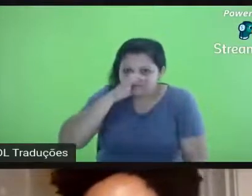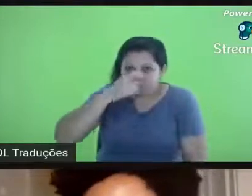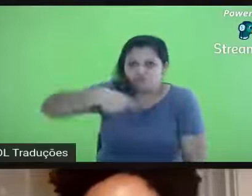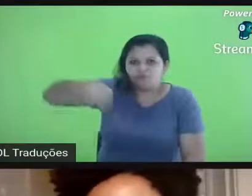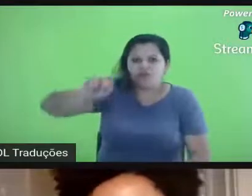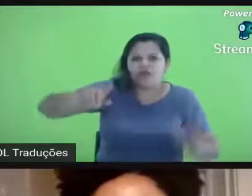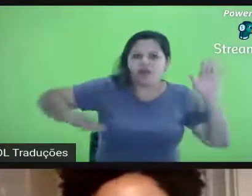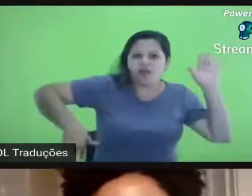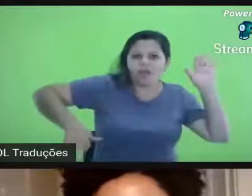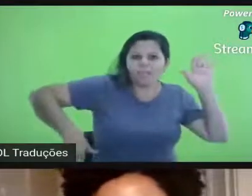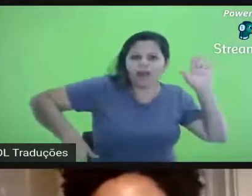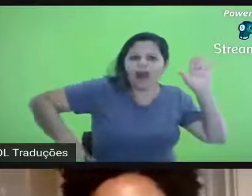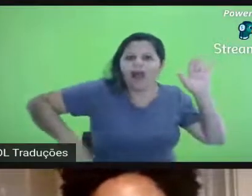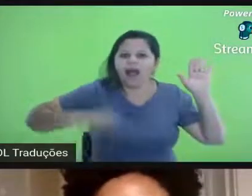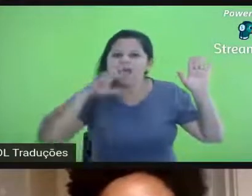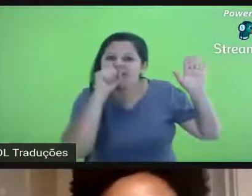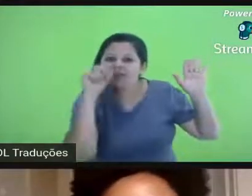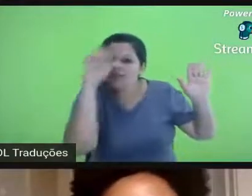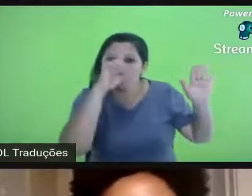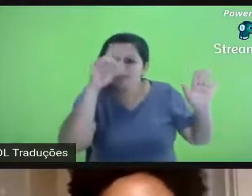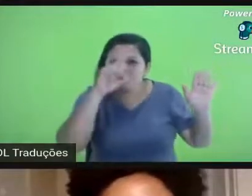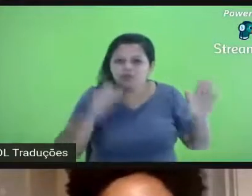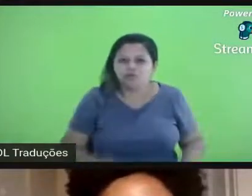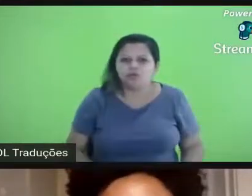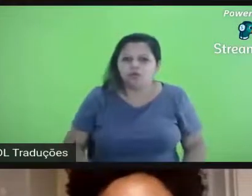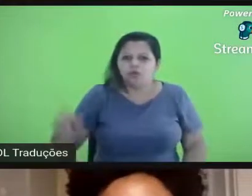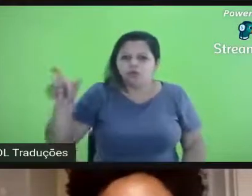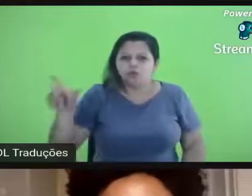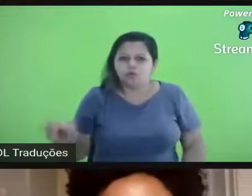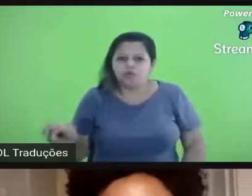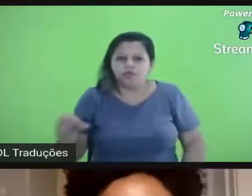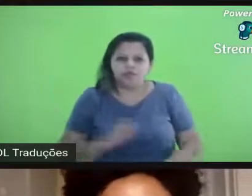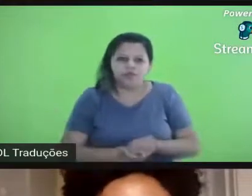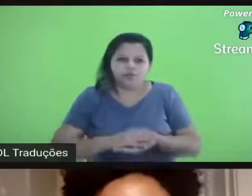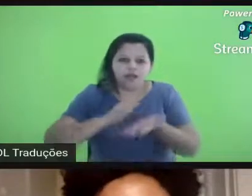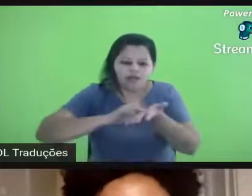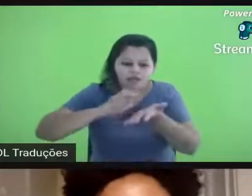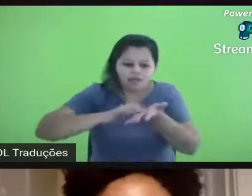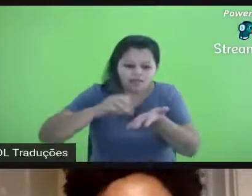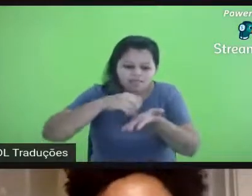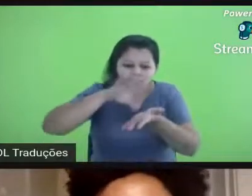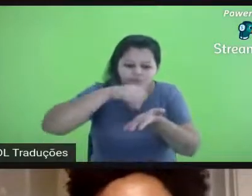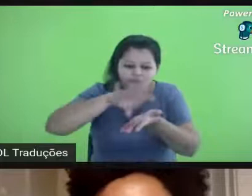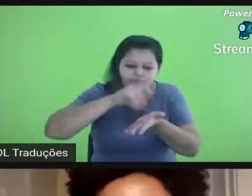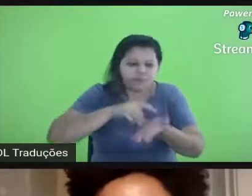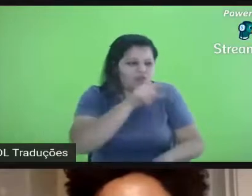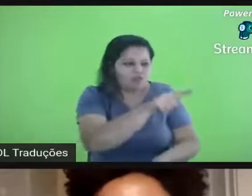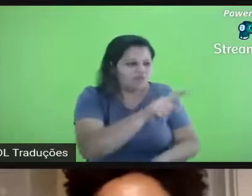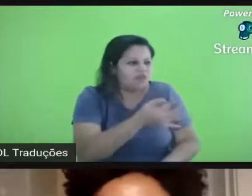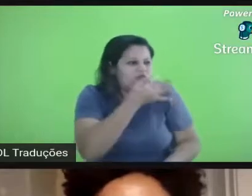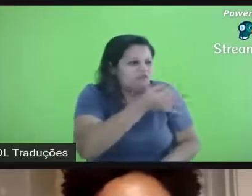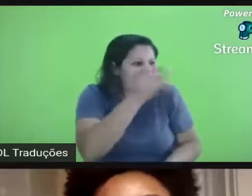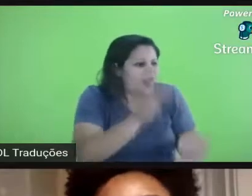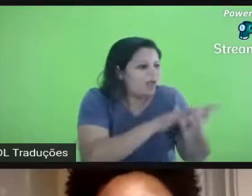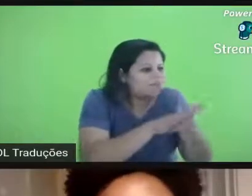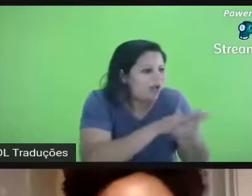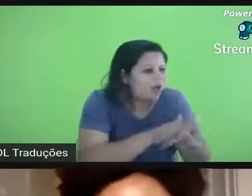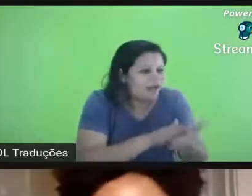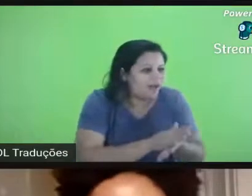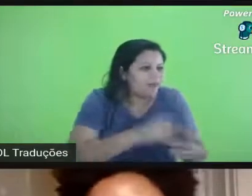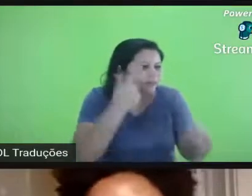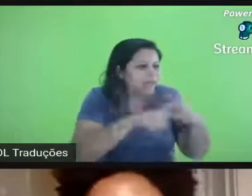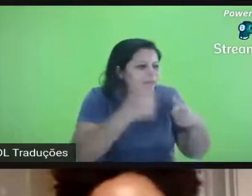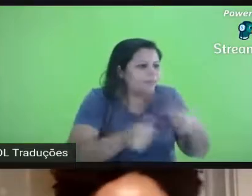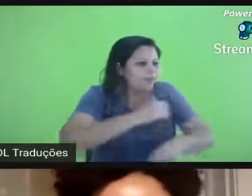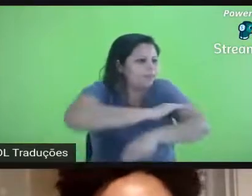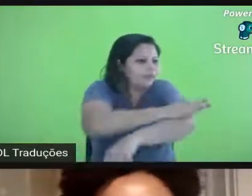curtindo um fim de semana, não sei o quê, e alguém está lá mandando no inbox dela: você não vai falar nada daquele caso de racismo que teve não sei aonde? Aí